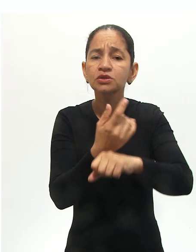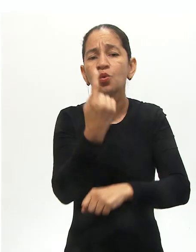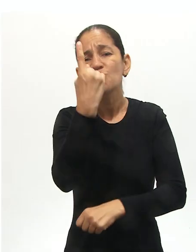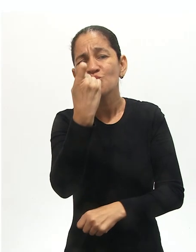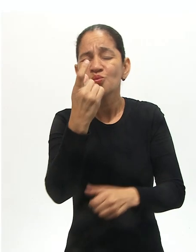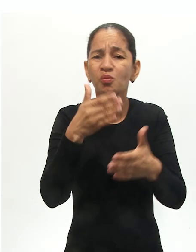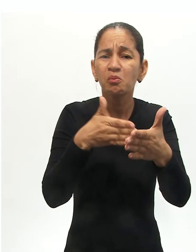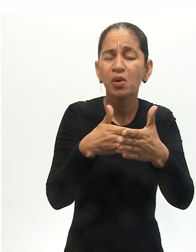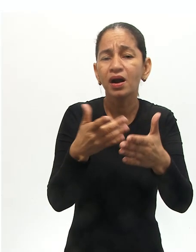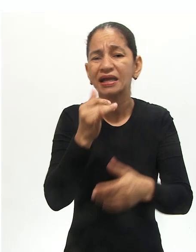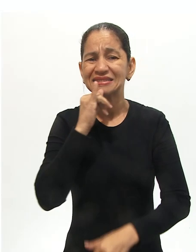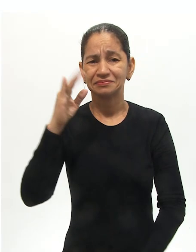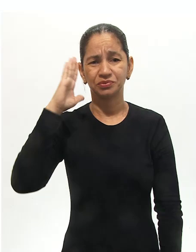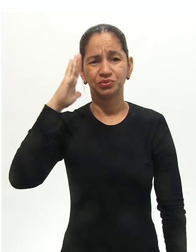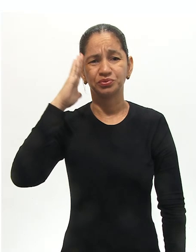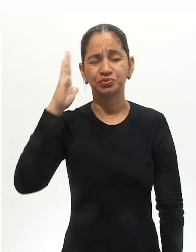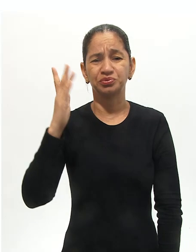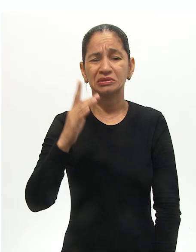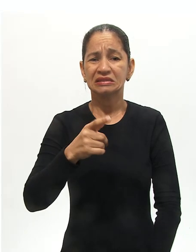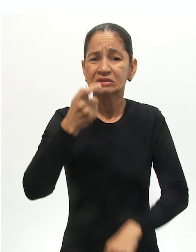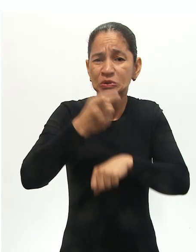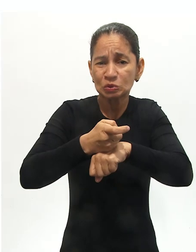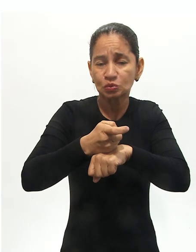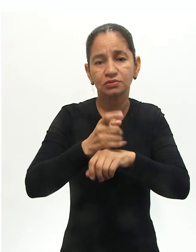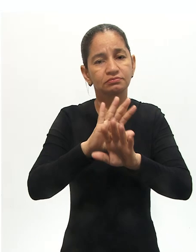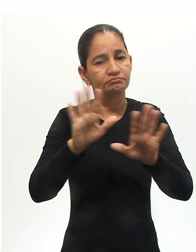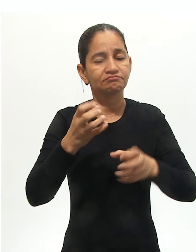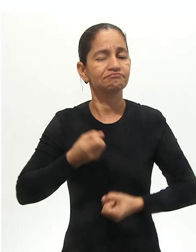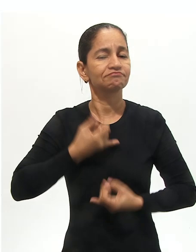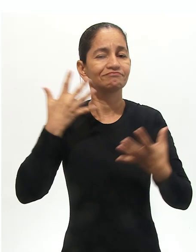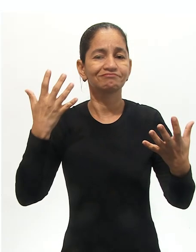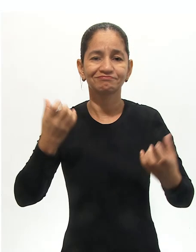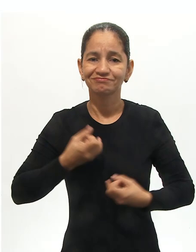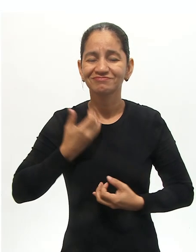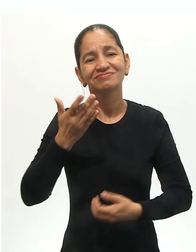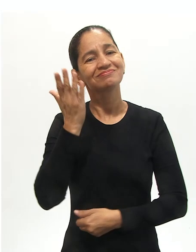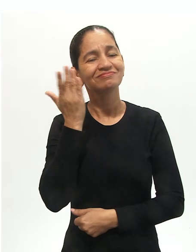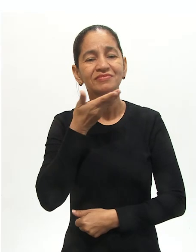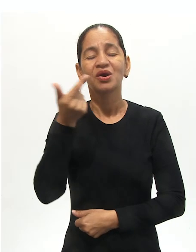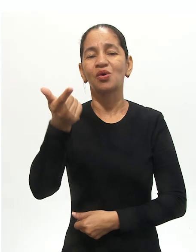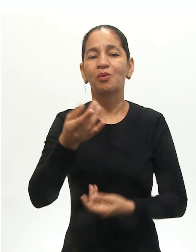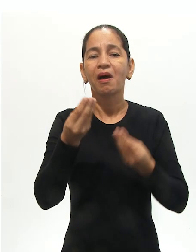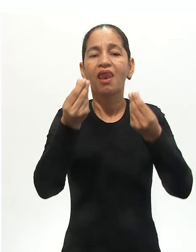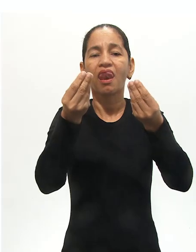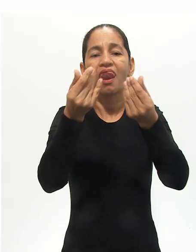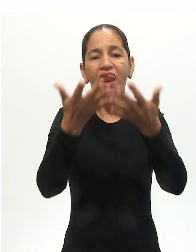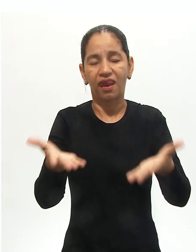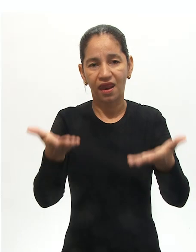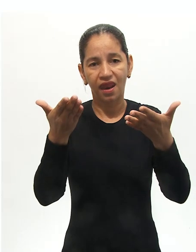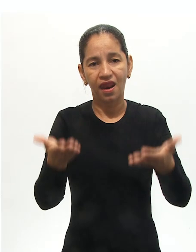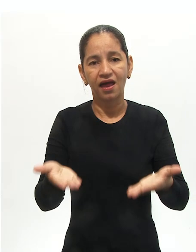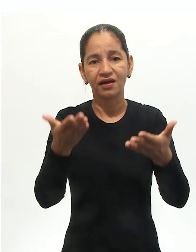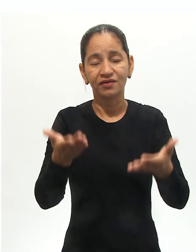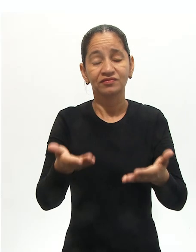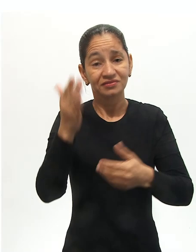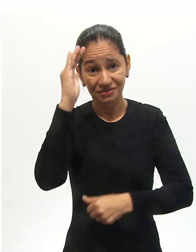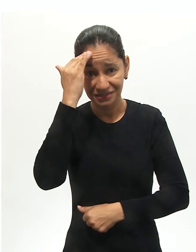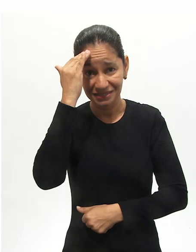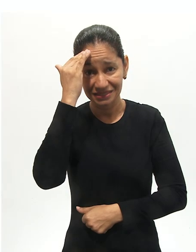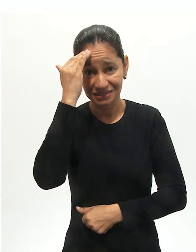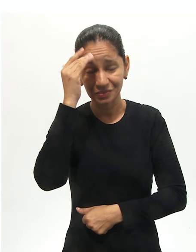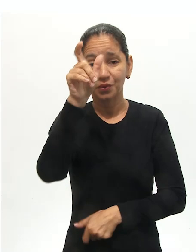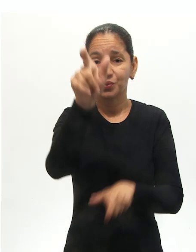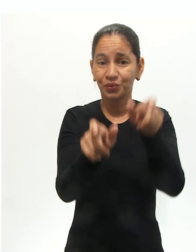disciplina militar para a espontaneidade do aluno e, nesse caso, a visão de